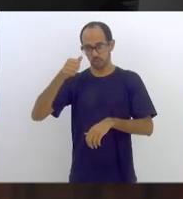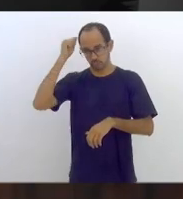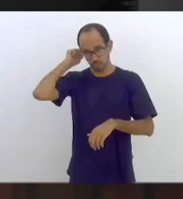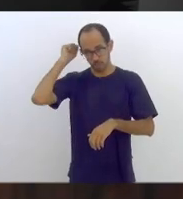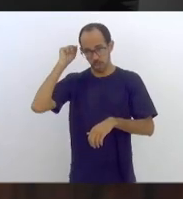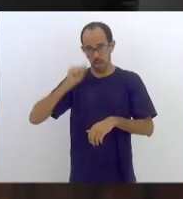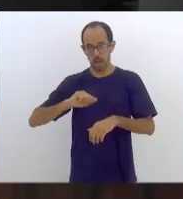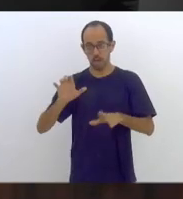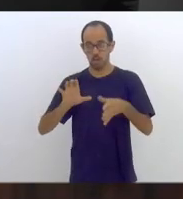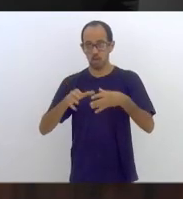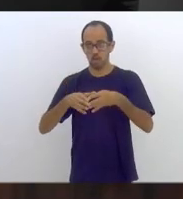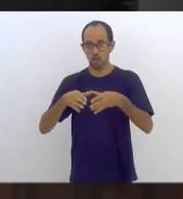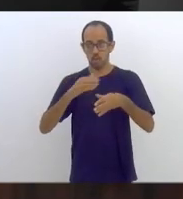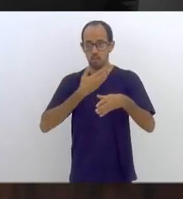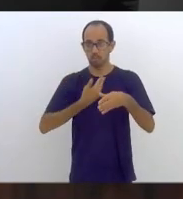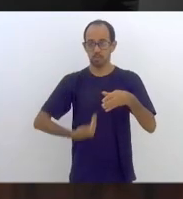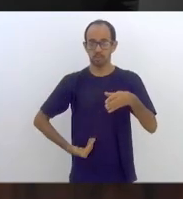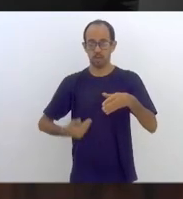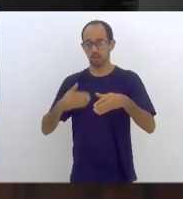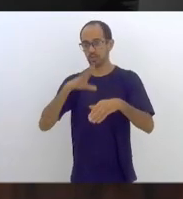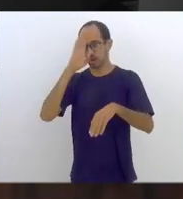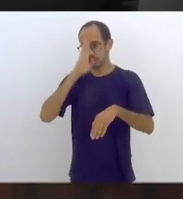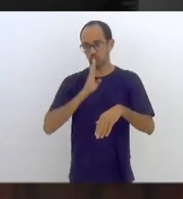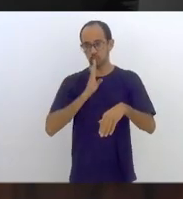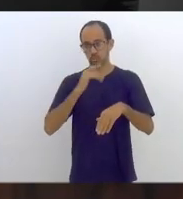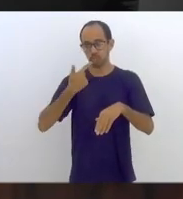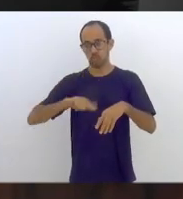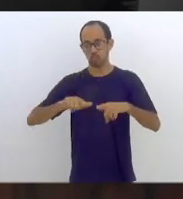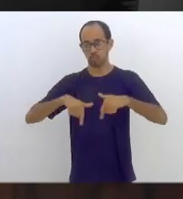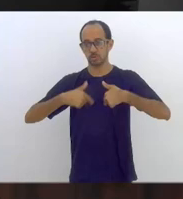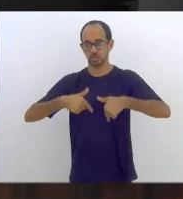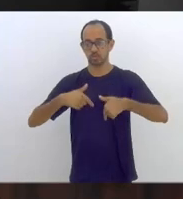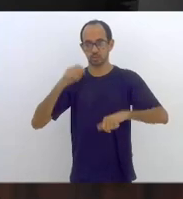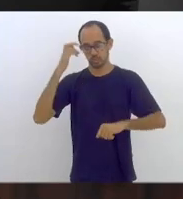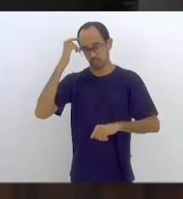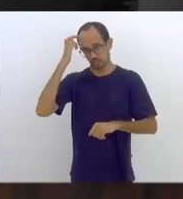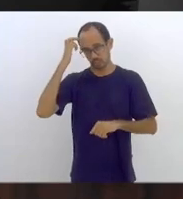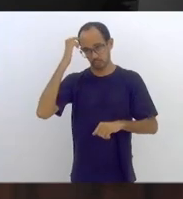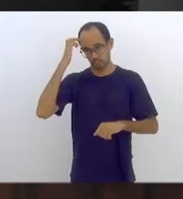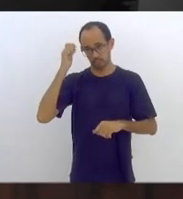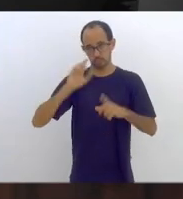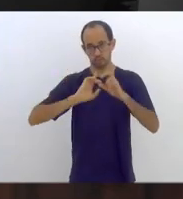para acrescentar os cursos de pré-vestibular gratuito e da outras providências